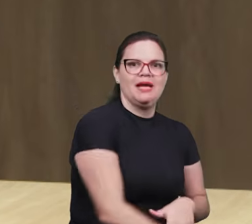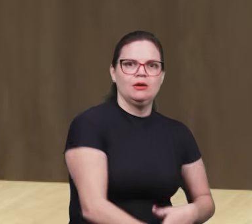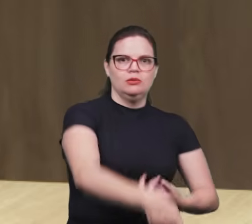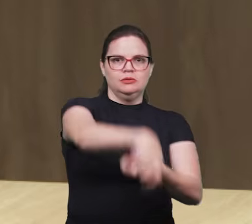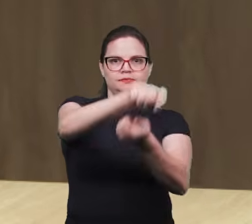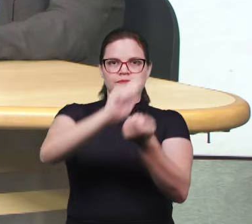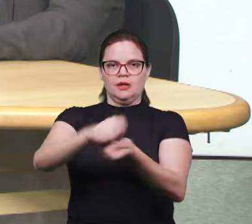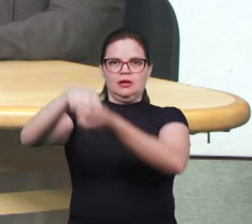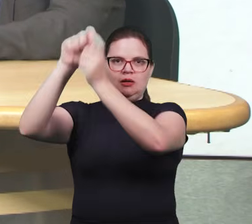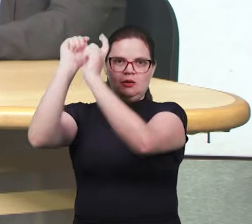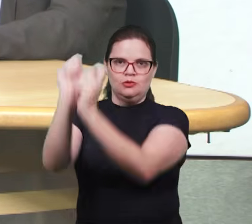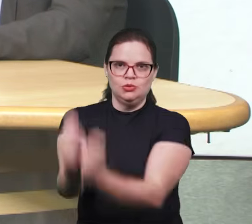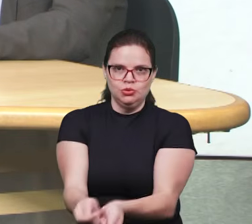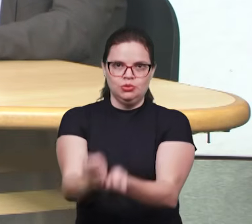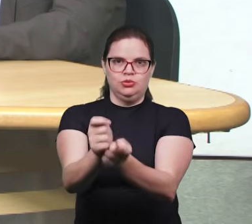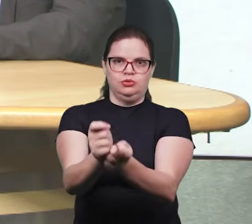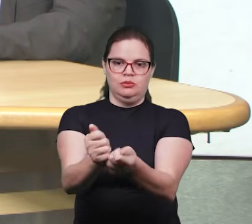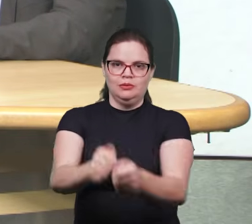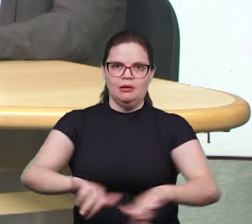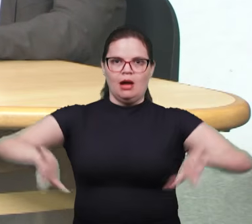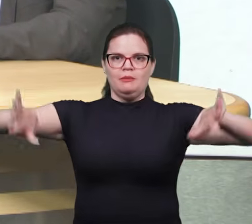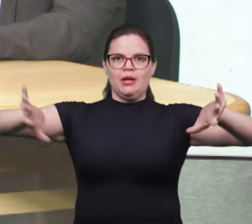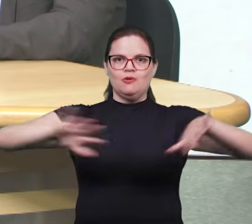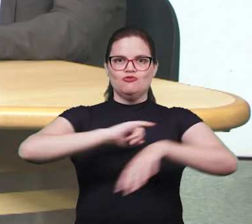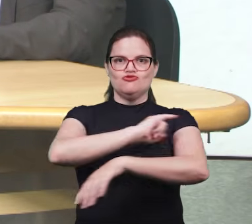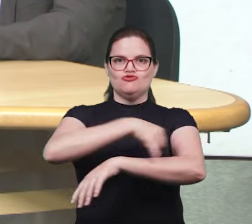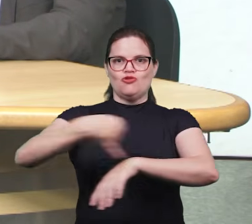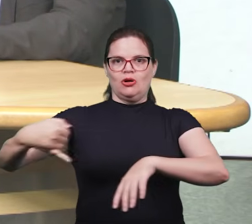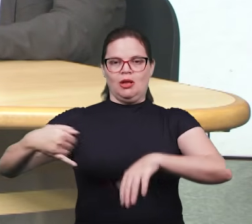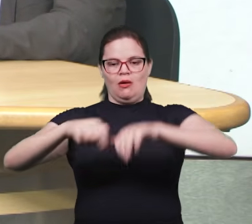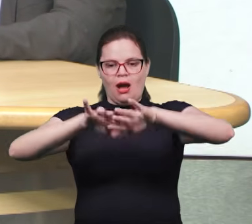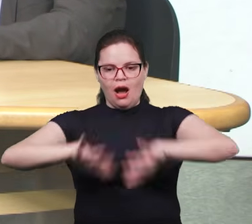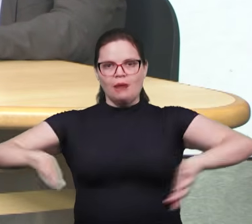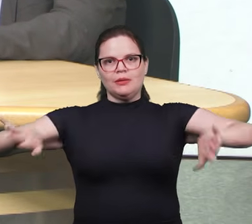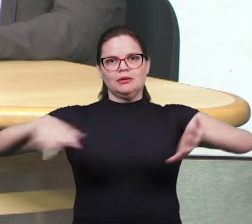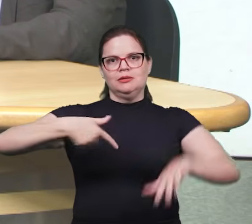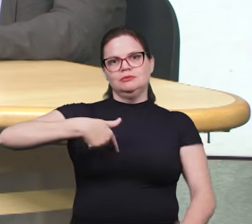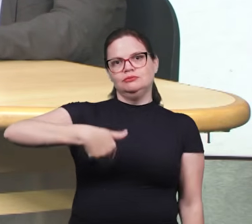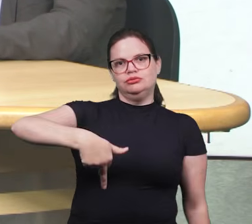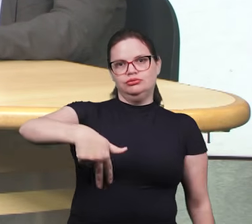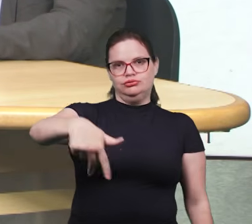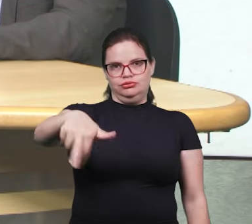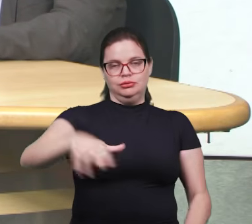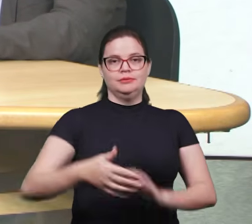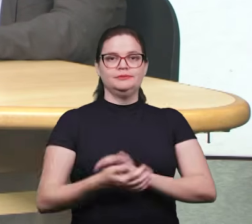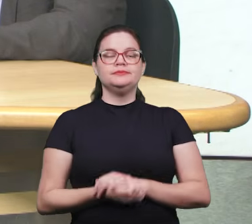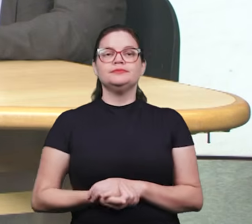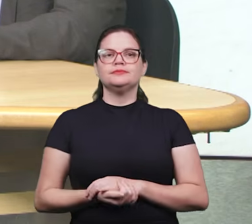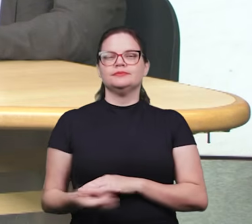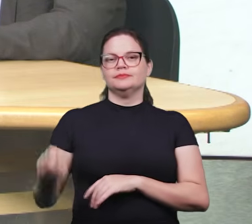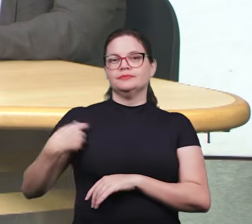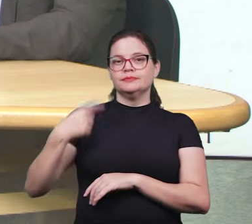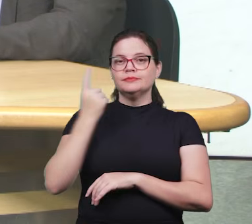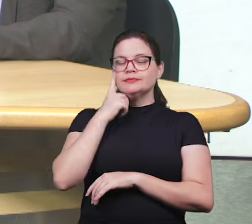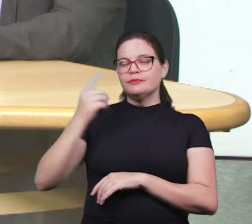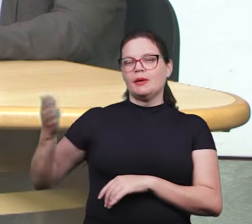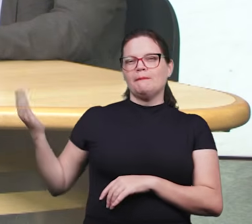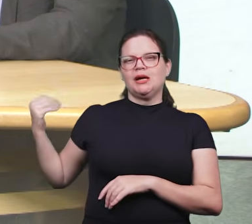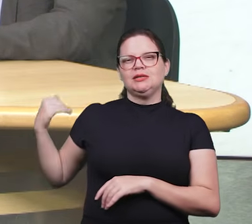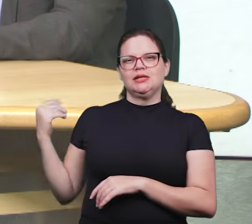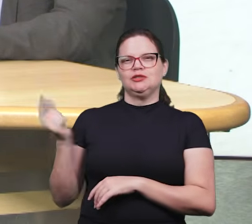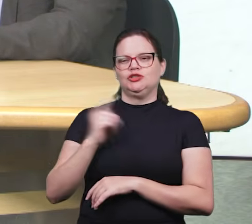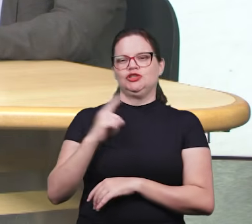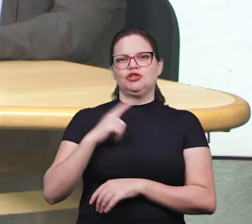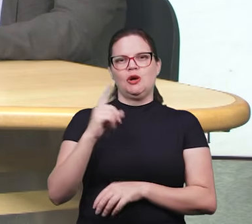algo profético aqui, né? Ali, a abertura do Rio Jordão, quando nós lembramos lá, desde a passagem